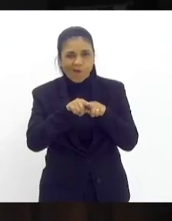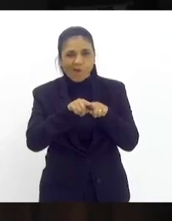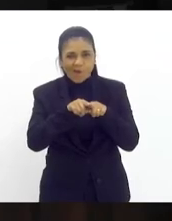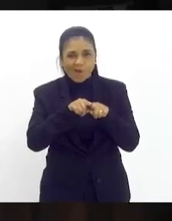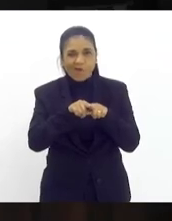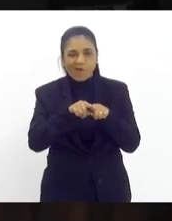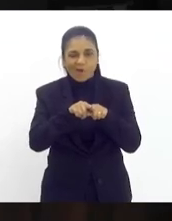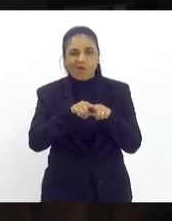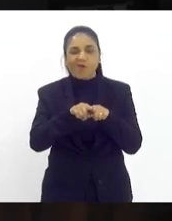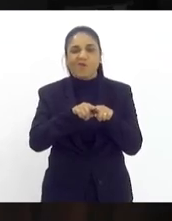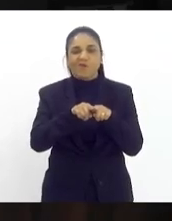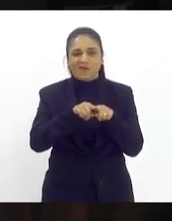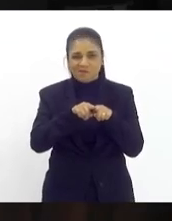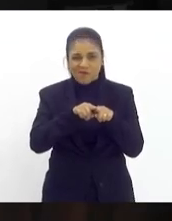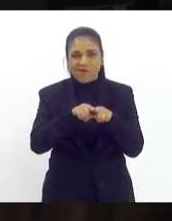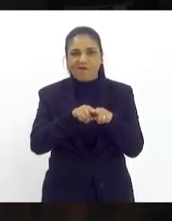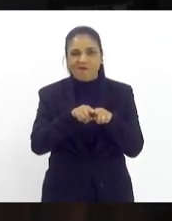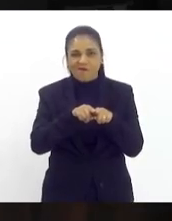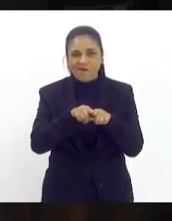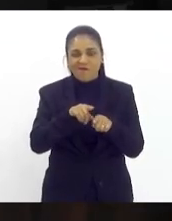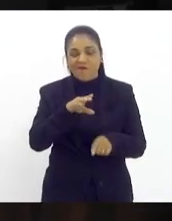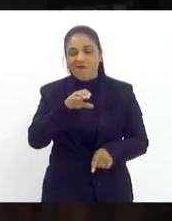chamar de clone ou Clone